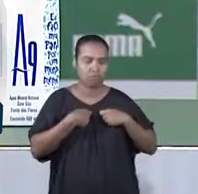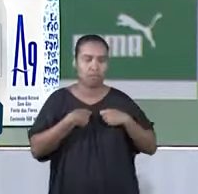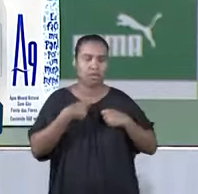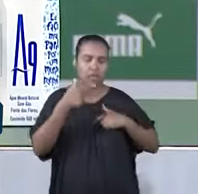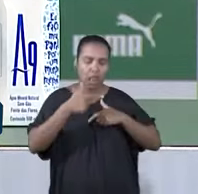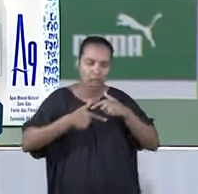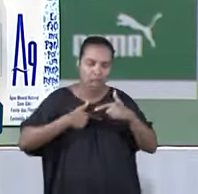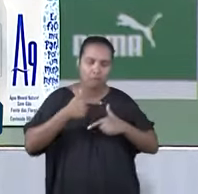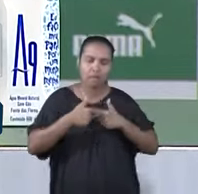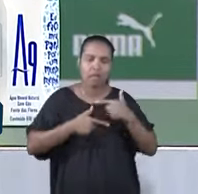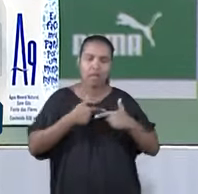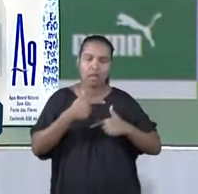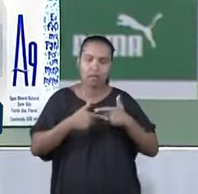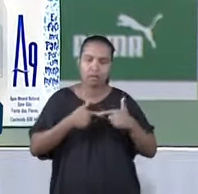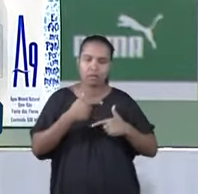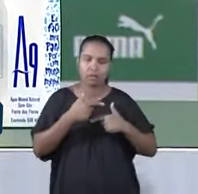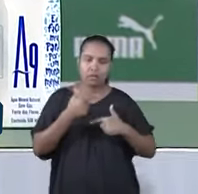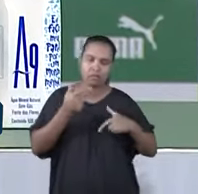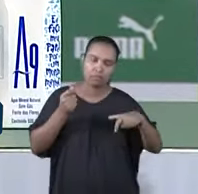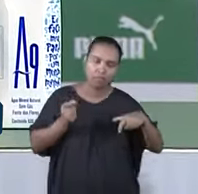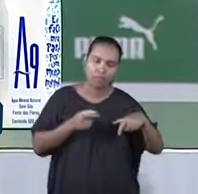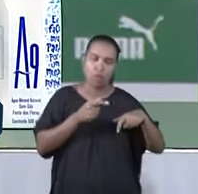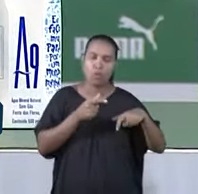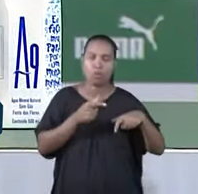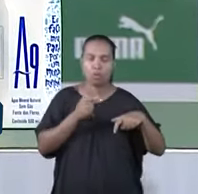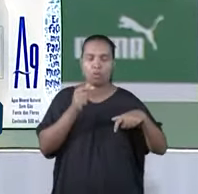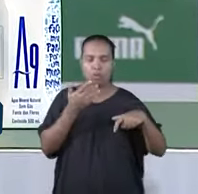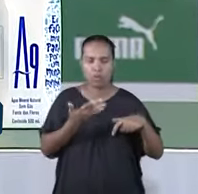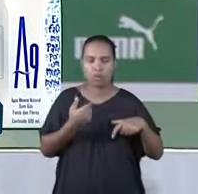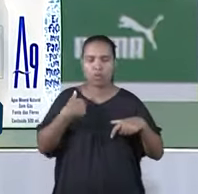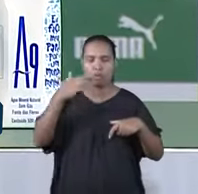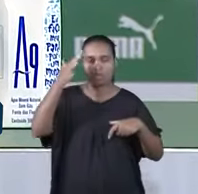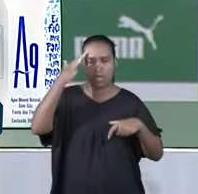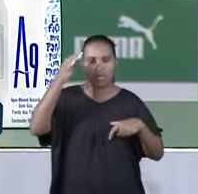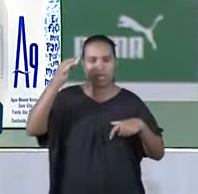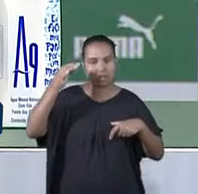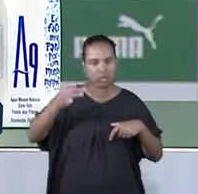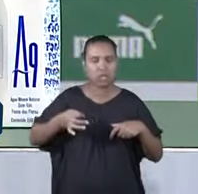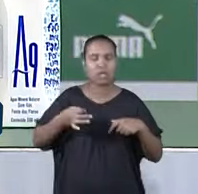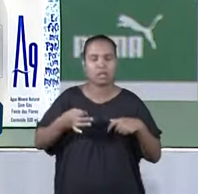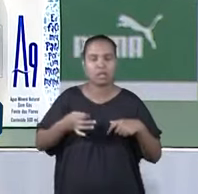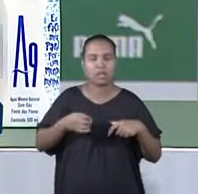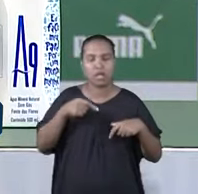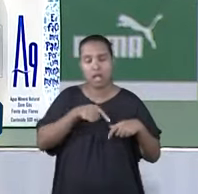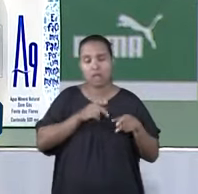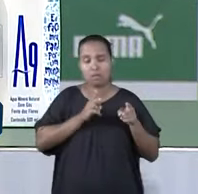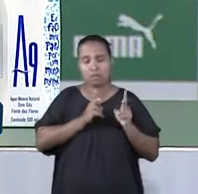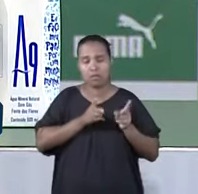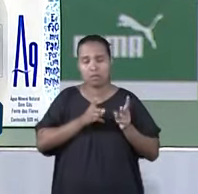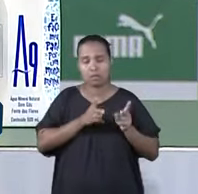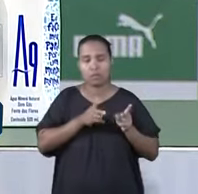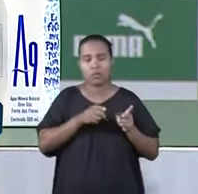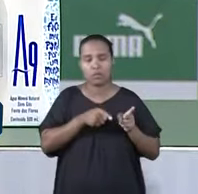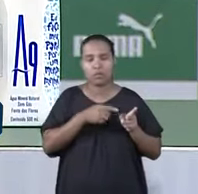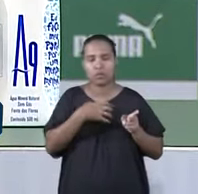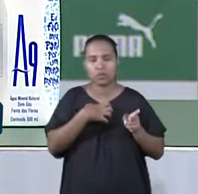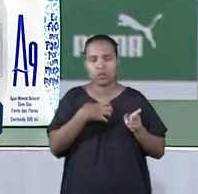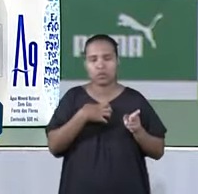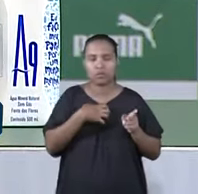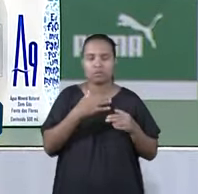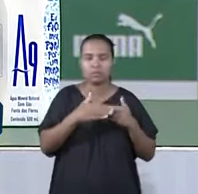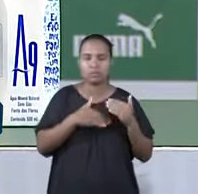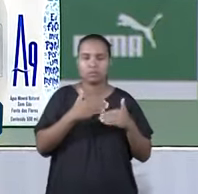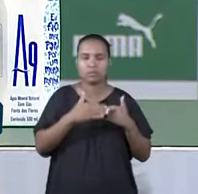que dois grandes jogos que fez contra o Palmeiras e tenho a certeza absoluta, se eles mantiverem esta competitividade, este